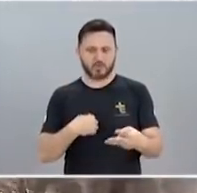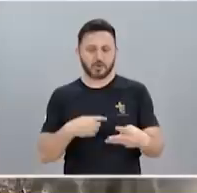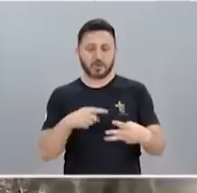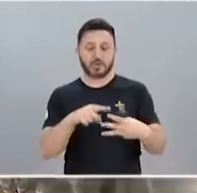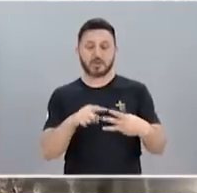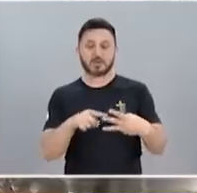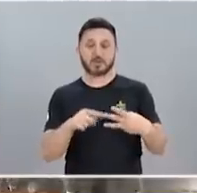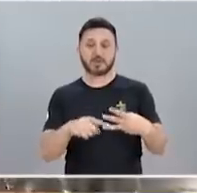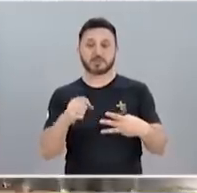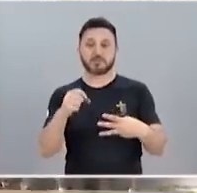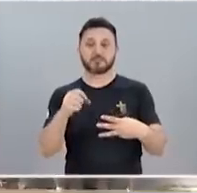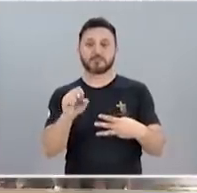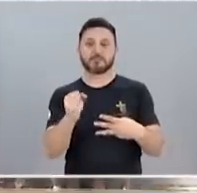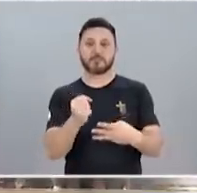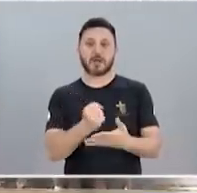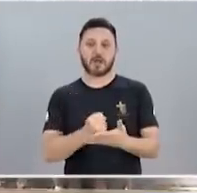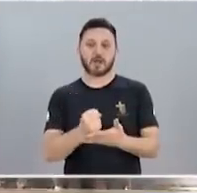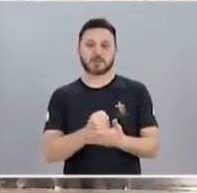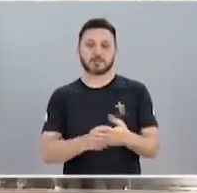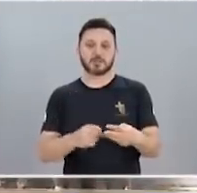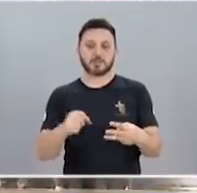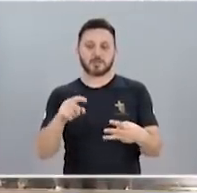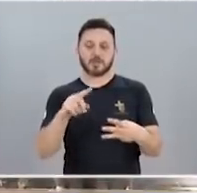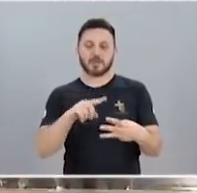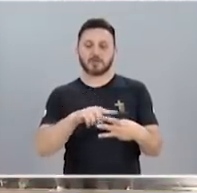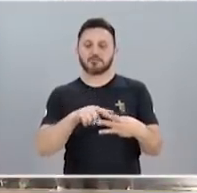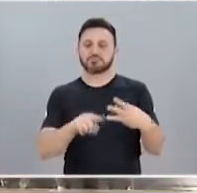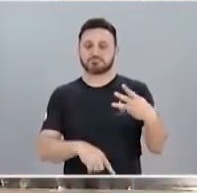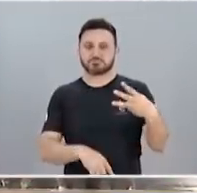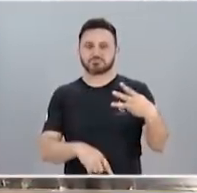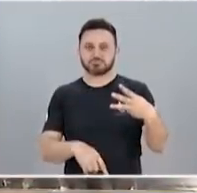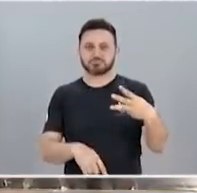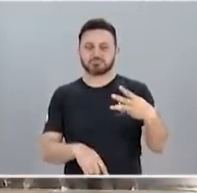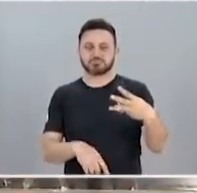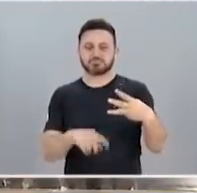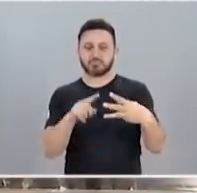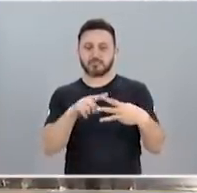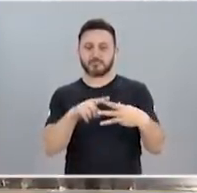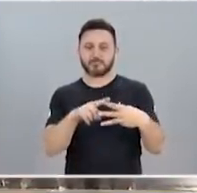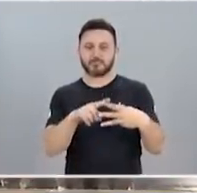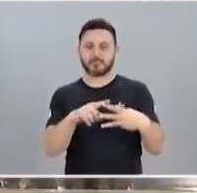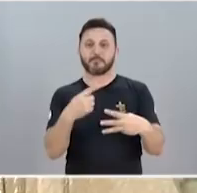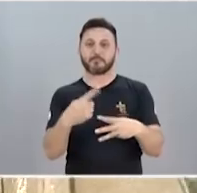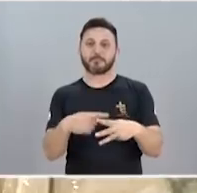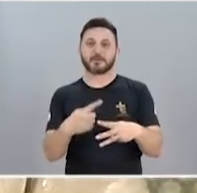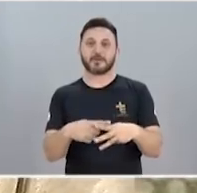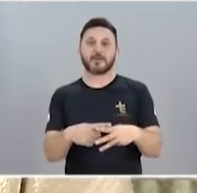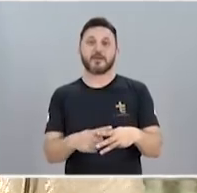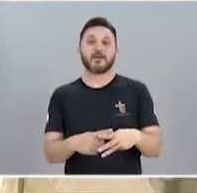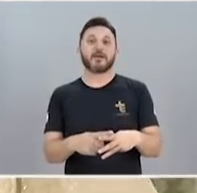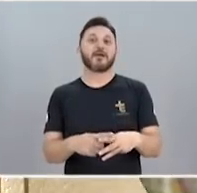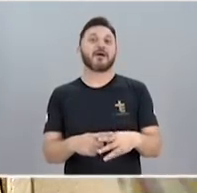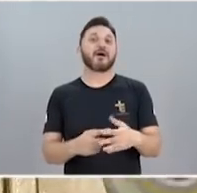pontos básicos no preâmbulo dessa homilia, para entrar na primeira